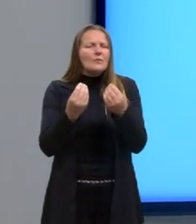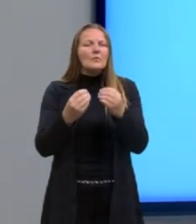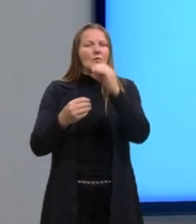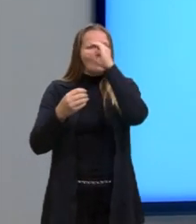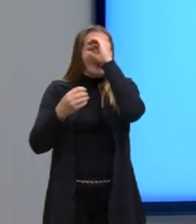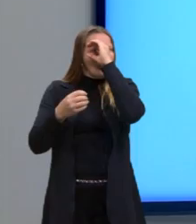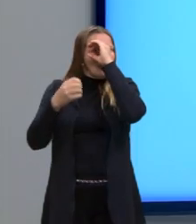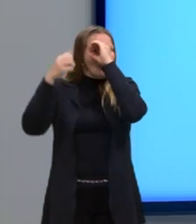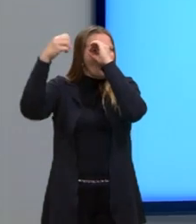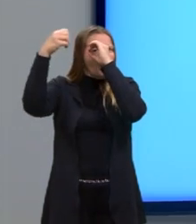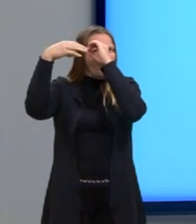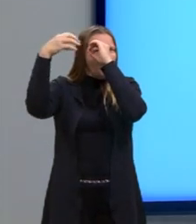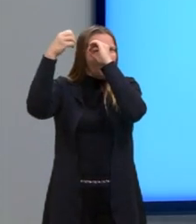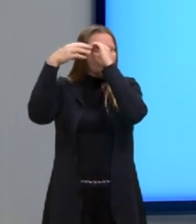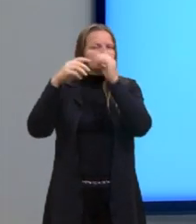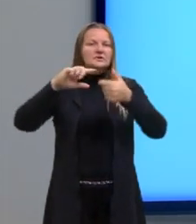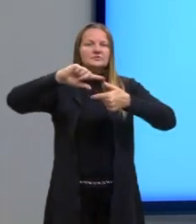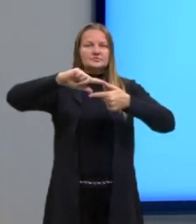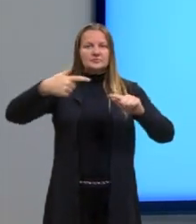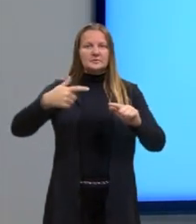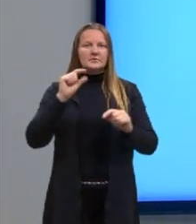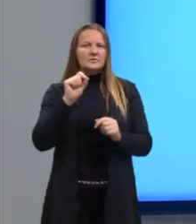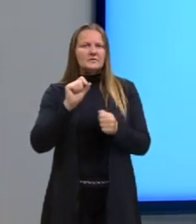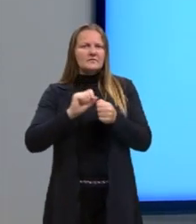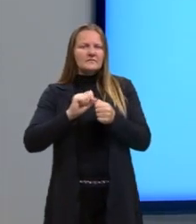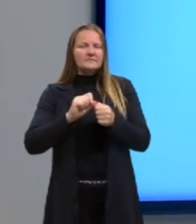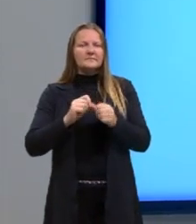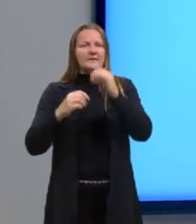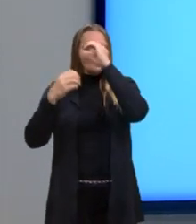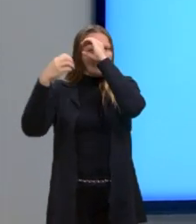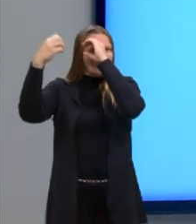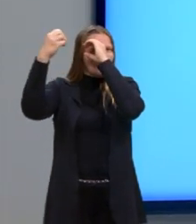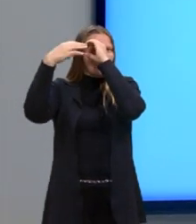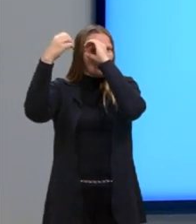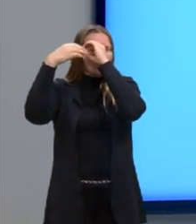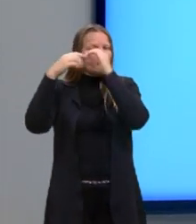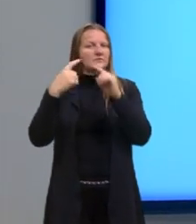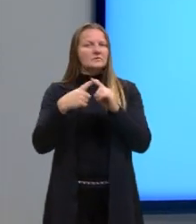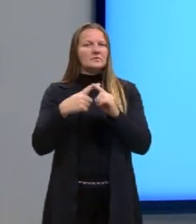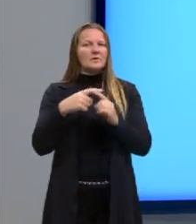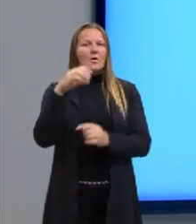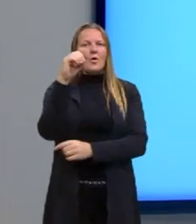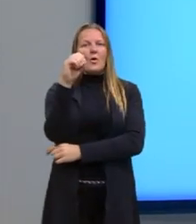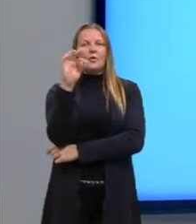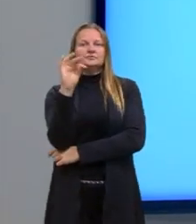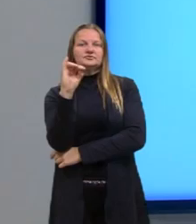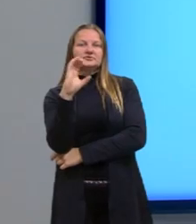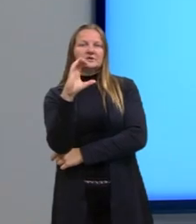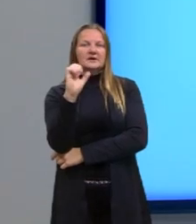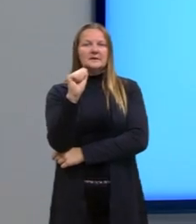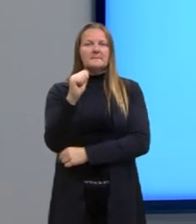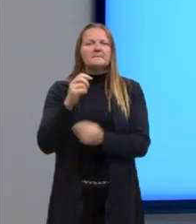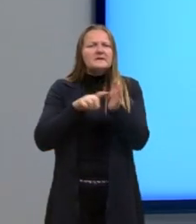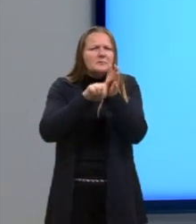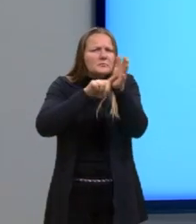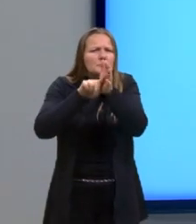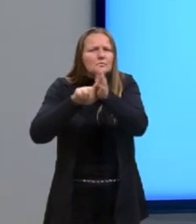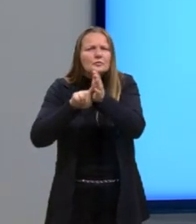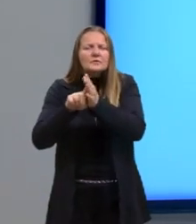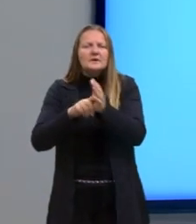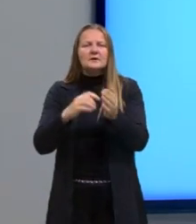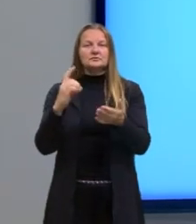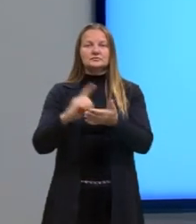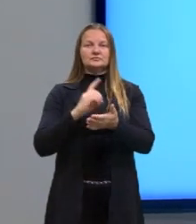primeiro tá pessoal que a gente costuma ver tanto como óptica ou Ótica se vocês procurarem em